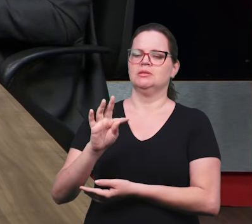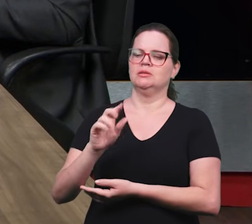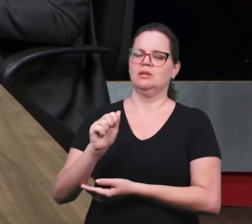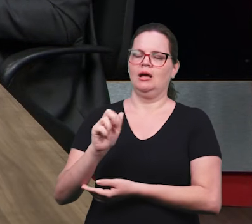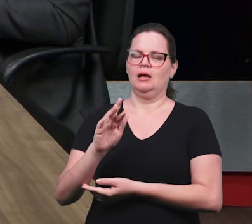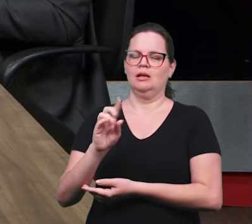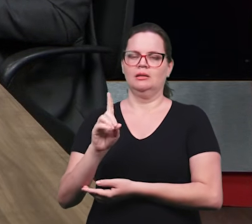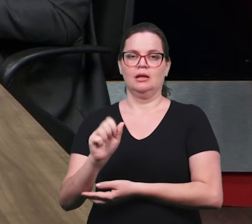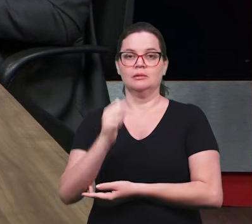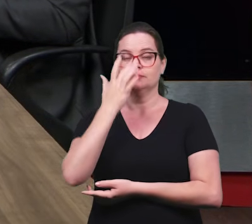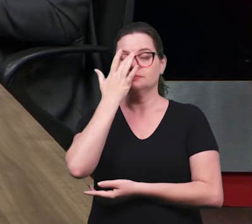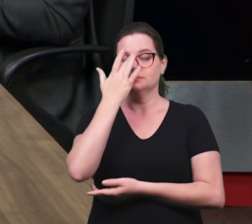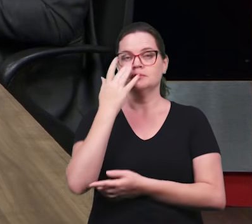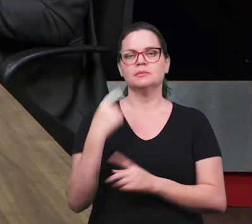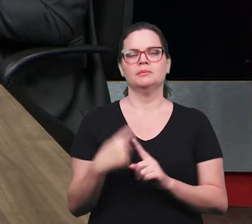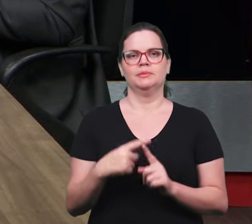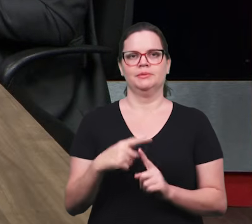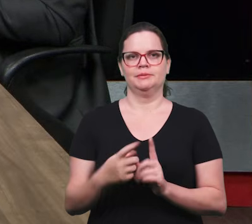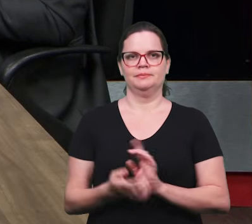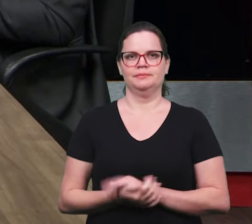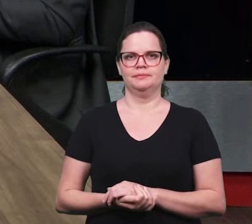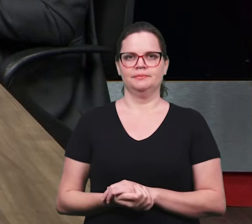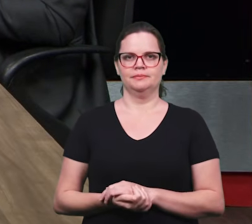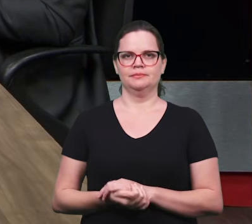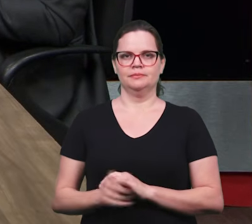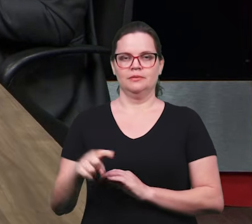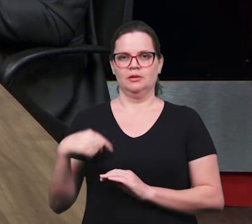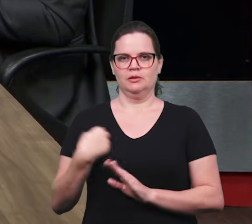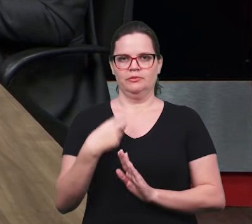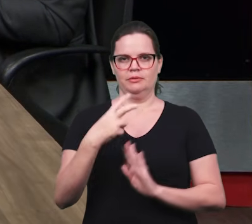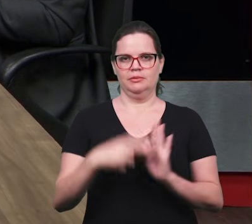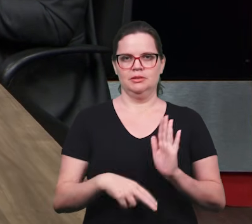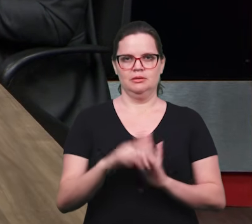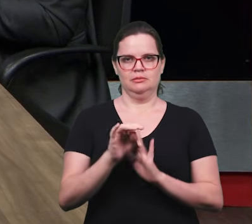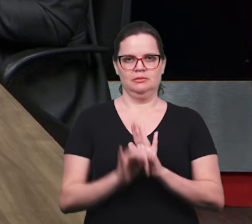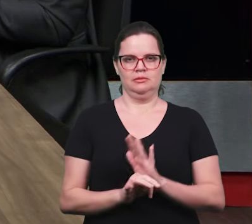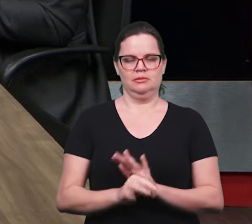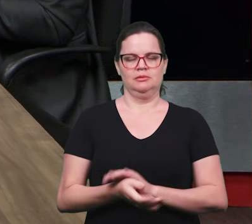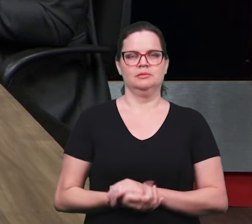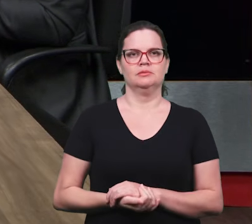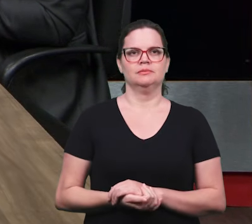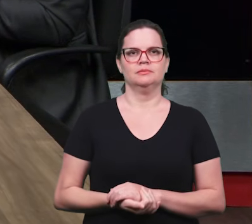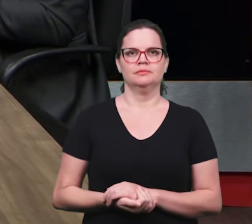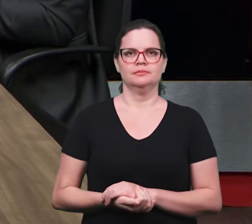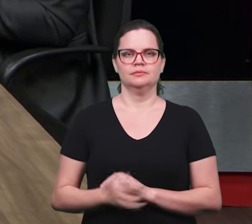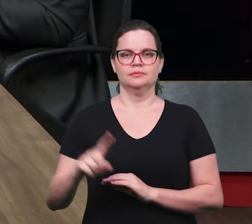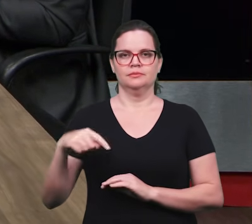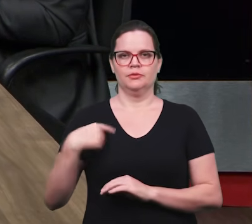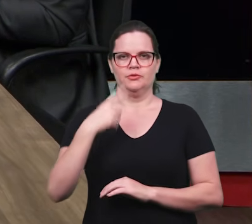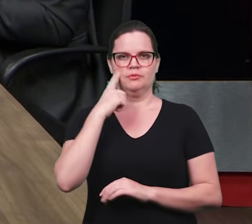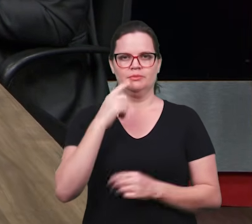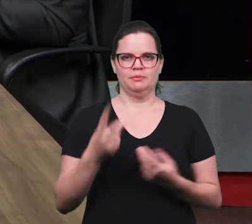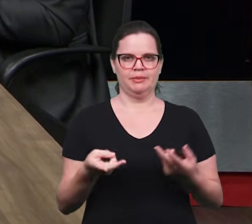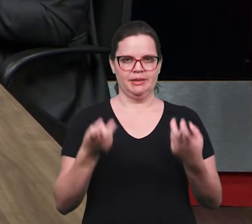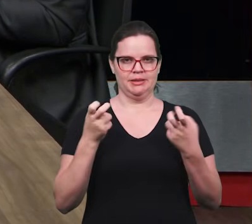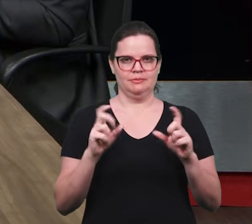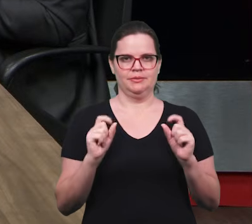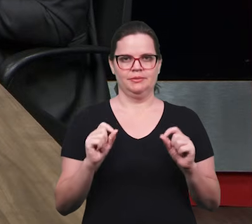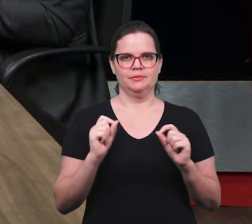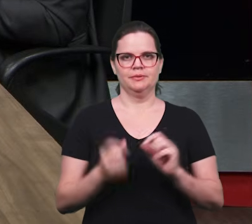mostarda, porque quando a gente vai ler no texto, a gente vai perceber uma coisa